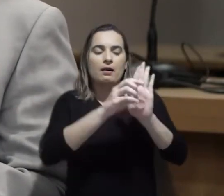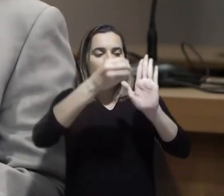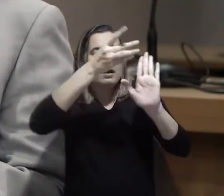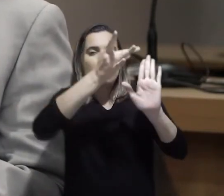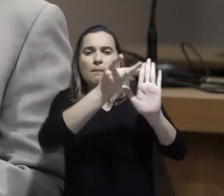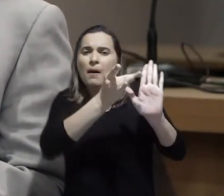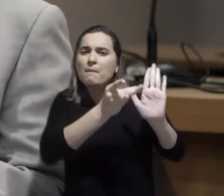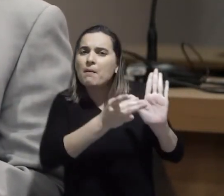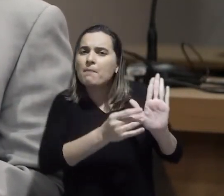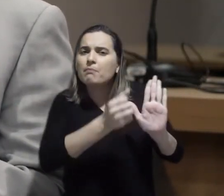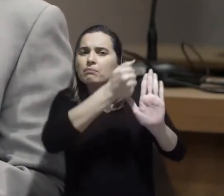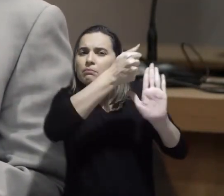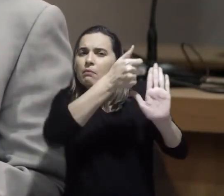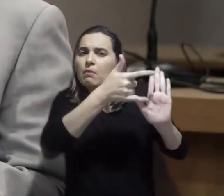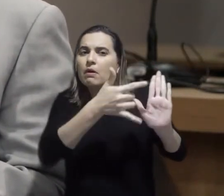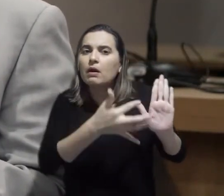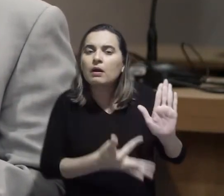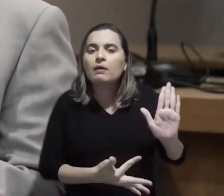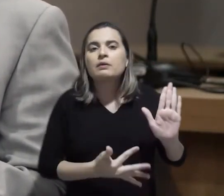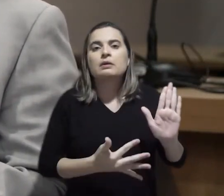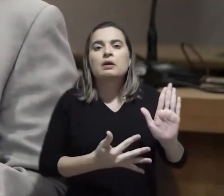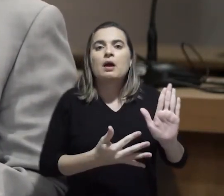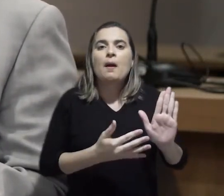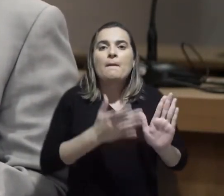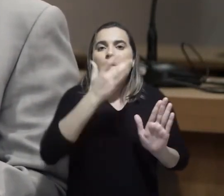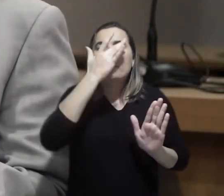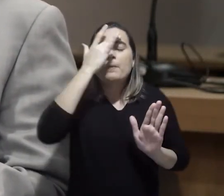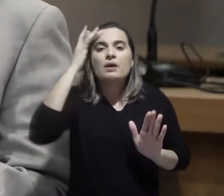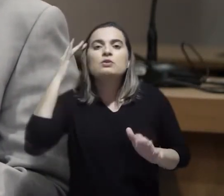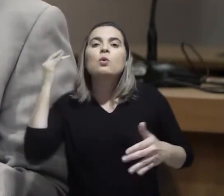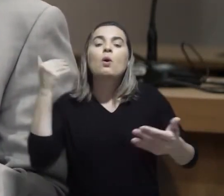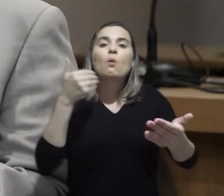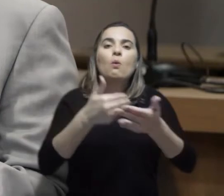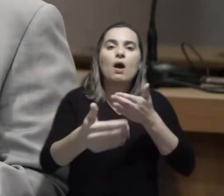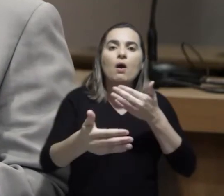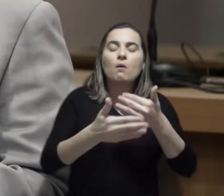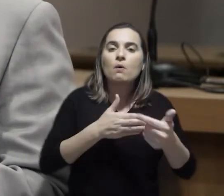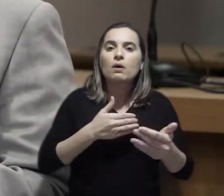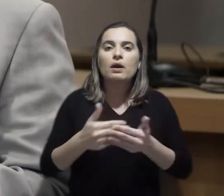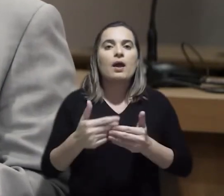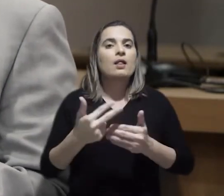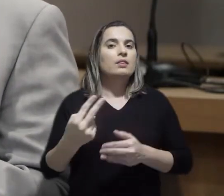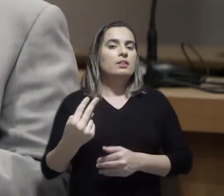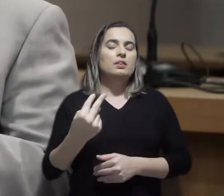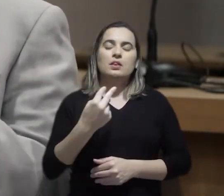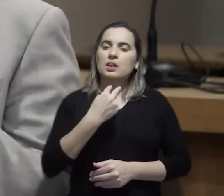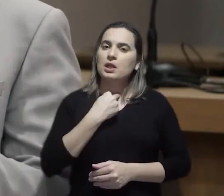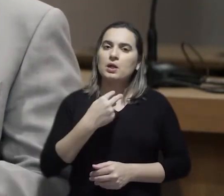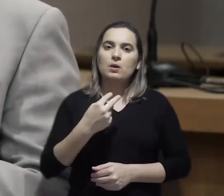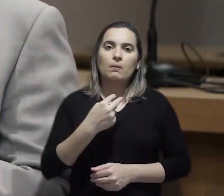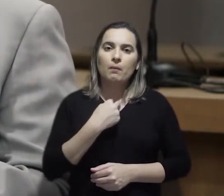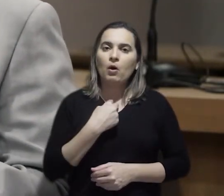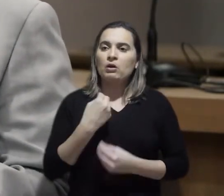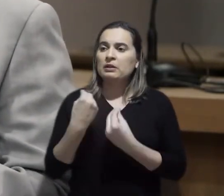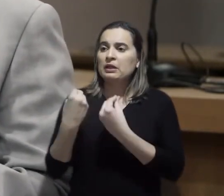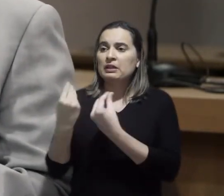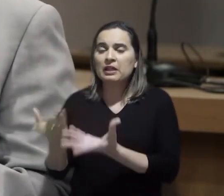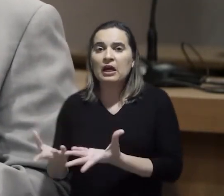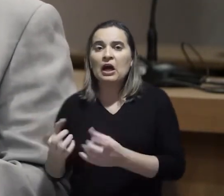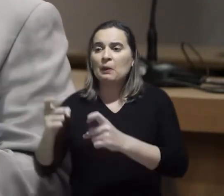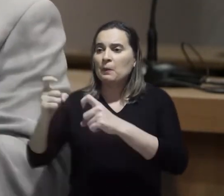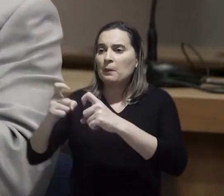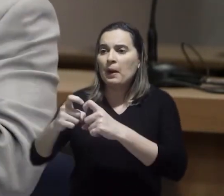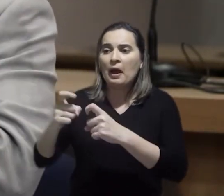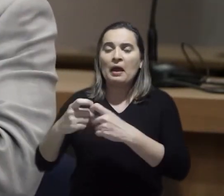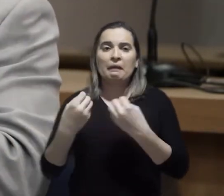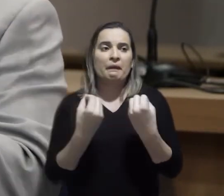isso, é que são pessoas, terceiras pessoas que acabam fazendo isso, fazendo essas entregas, disponibilizando bens e